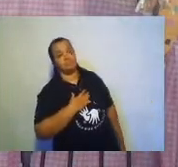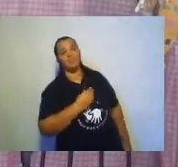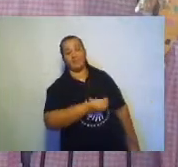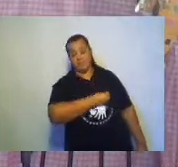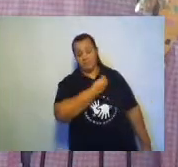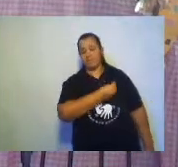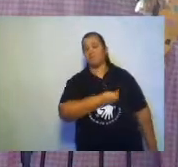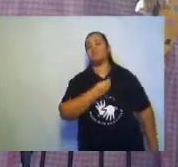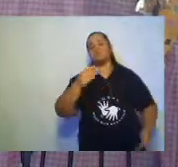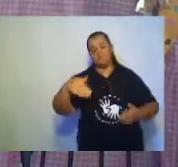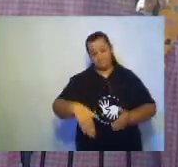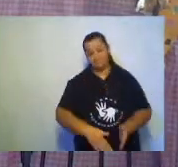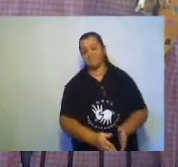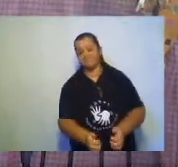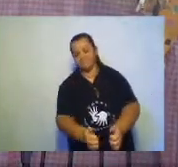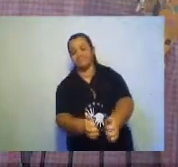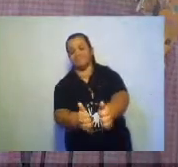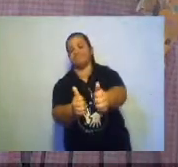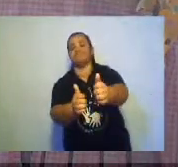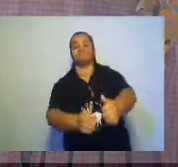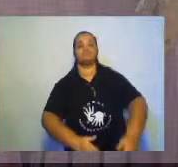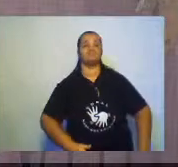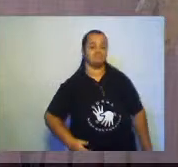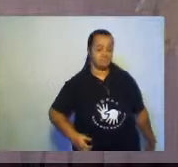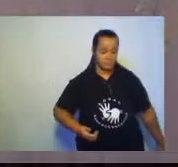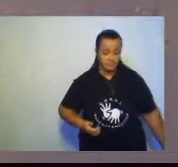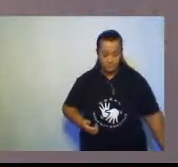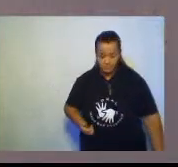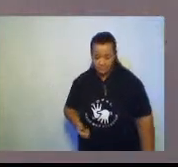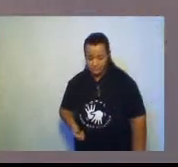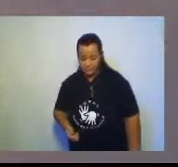E a vida continua.